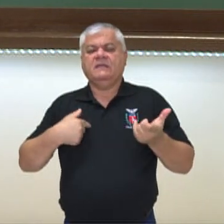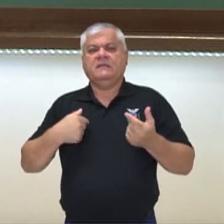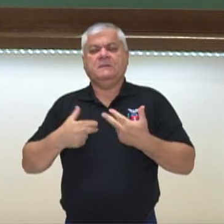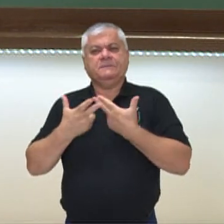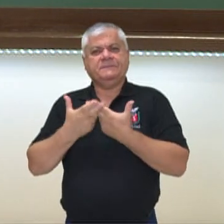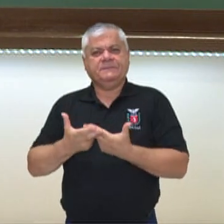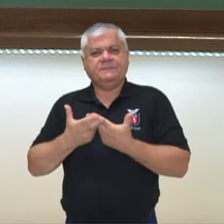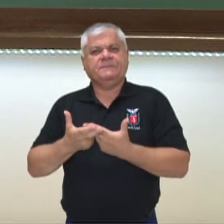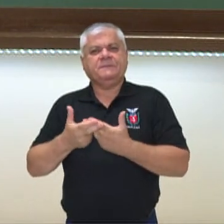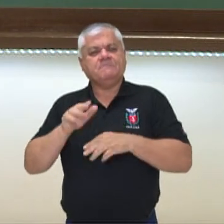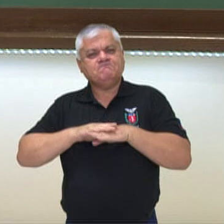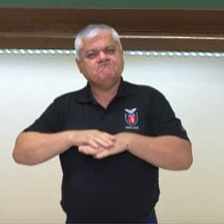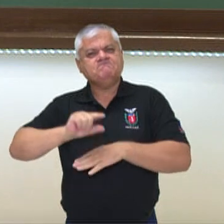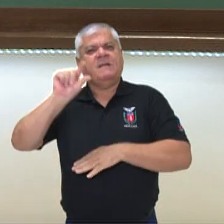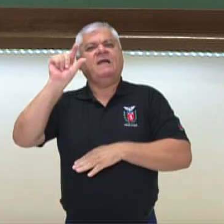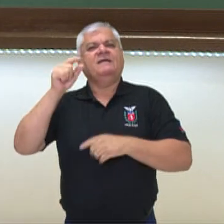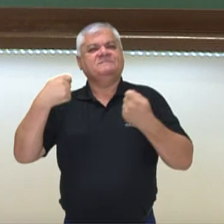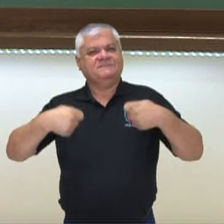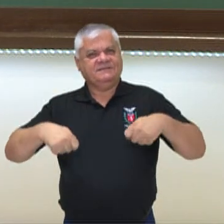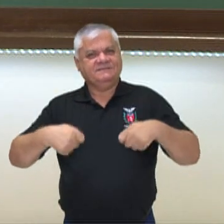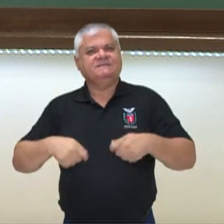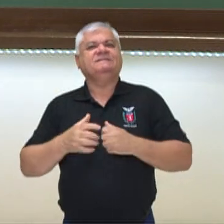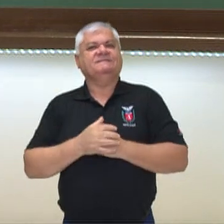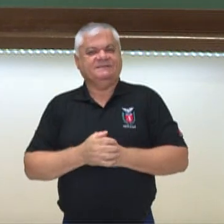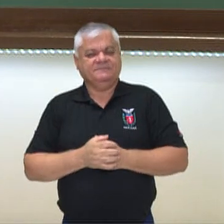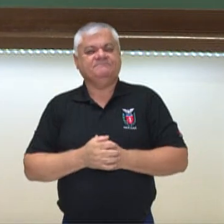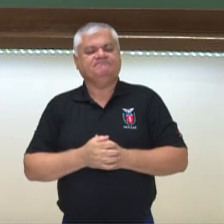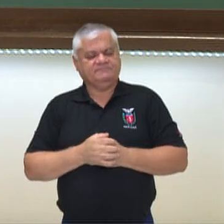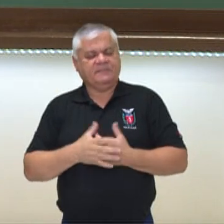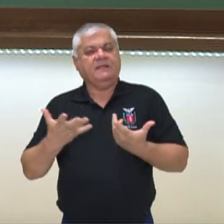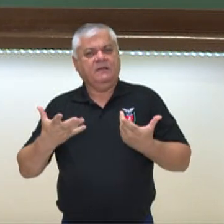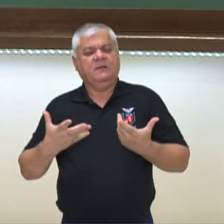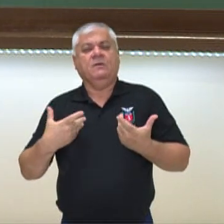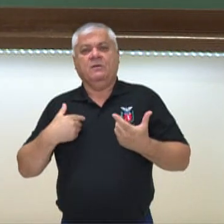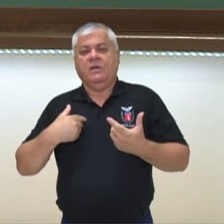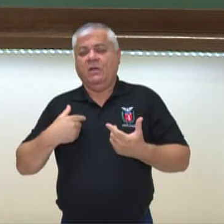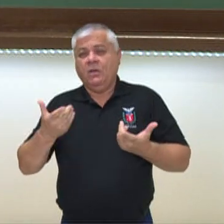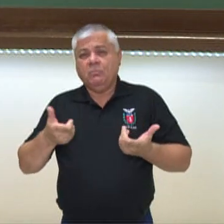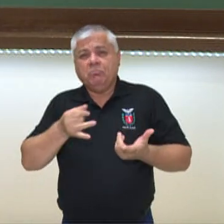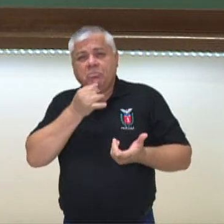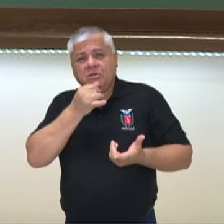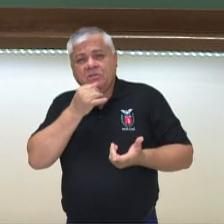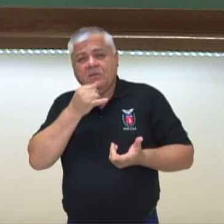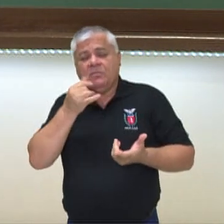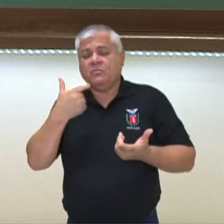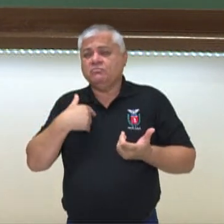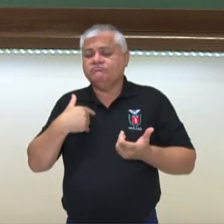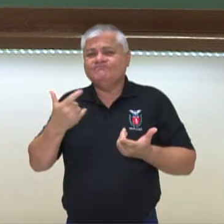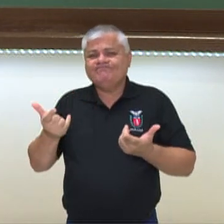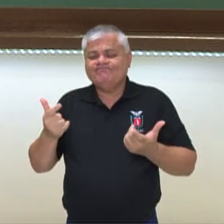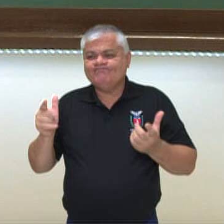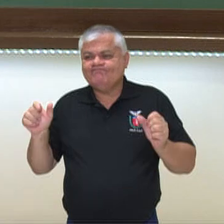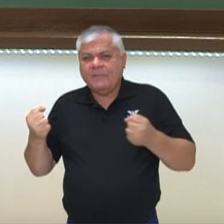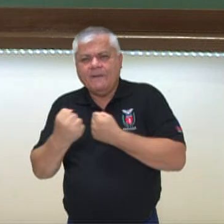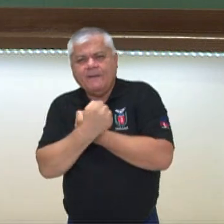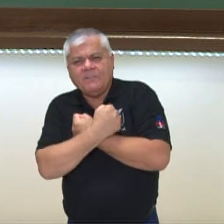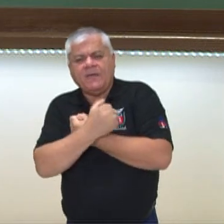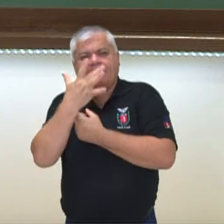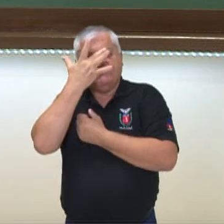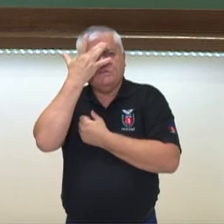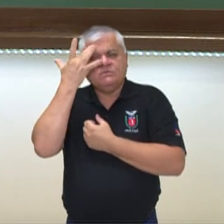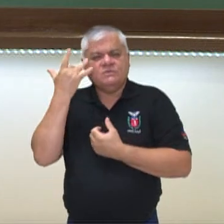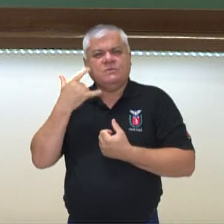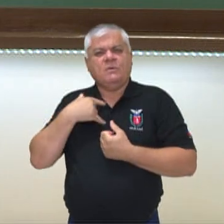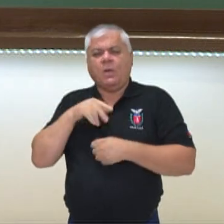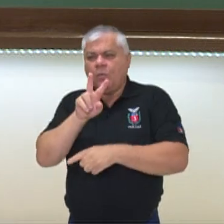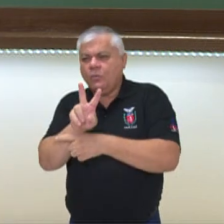estamos precisando muito. Superar a intolerância, trazer para perto as pessoas que nós amamos, cuidar